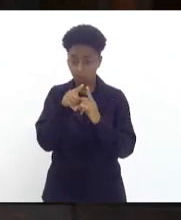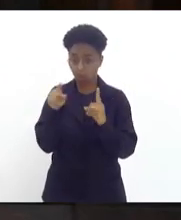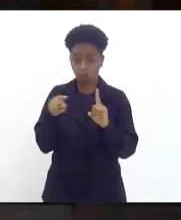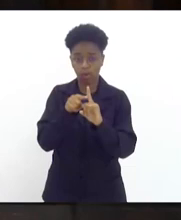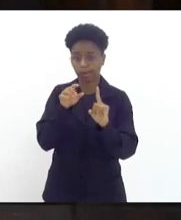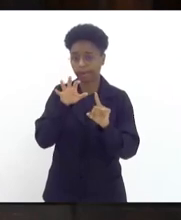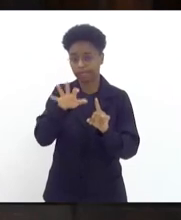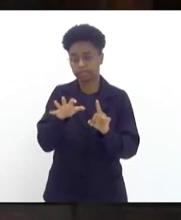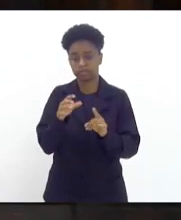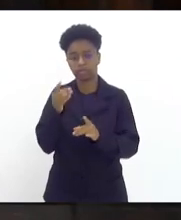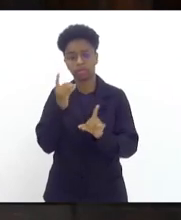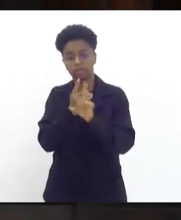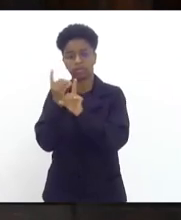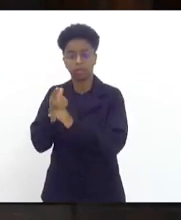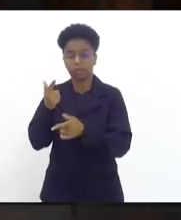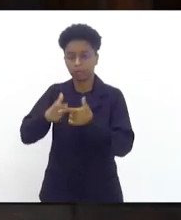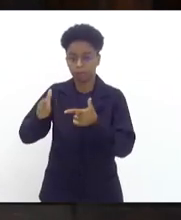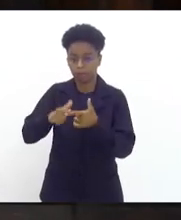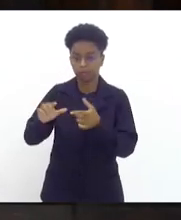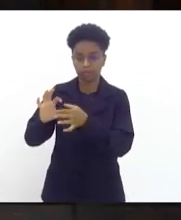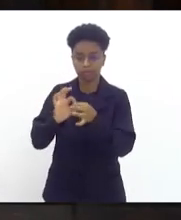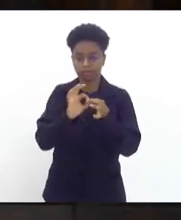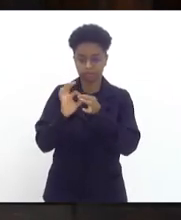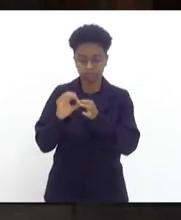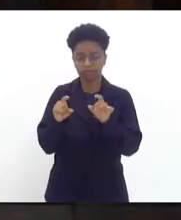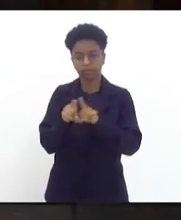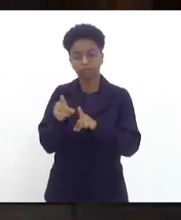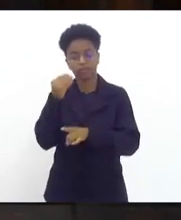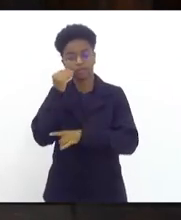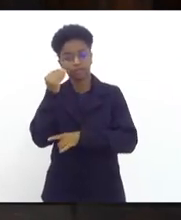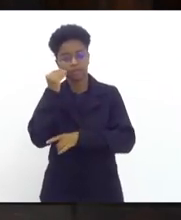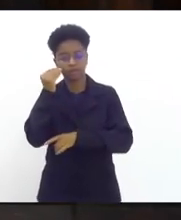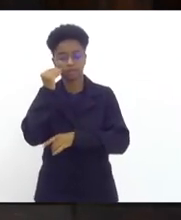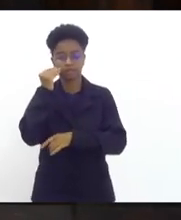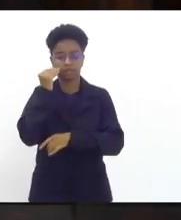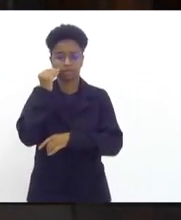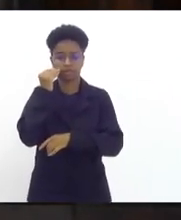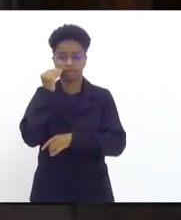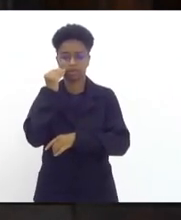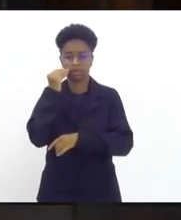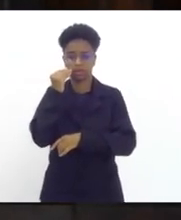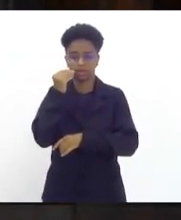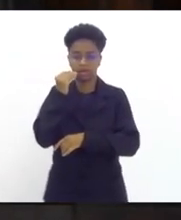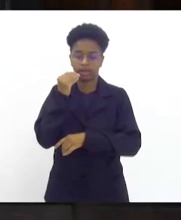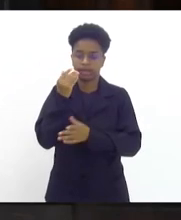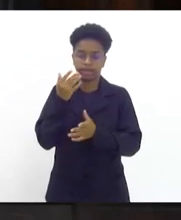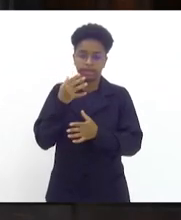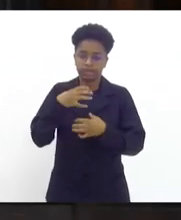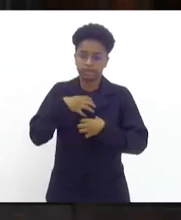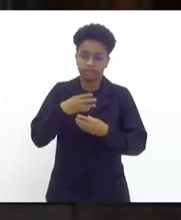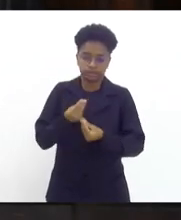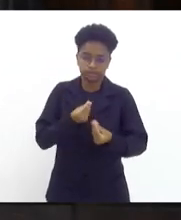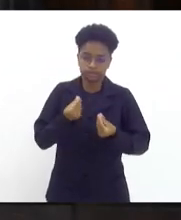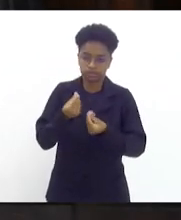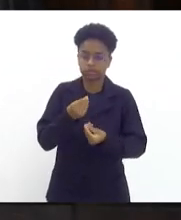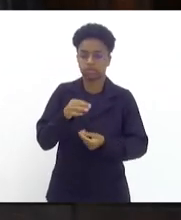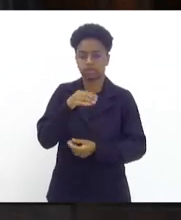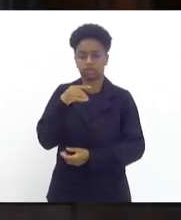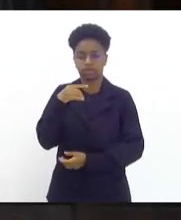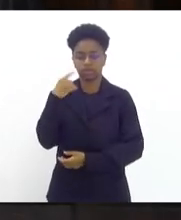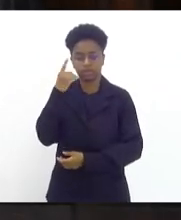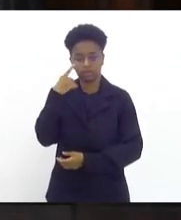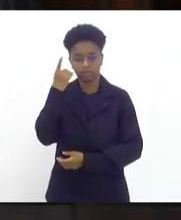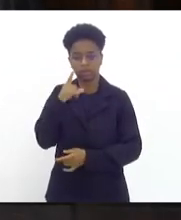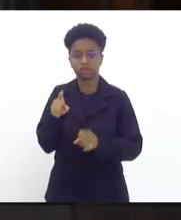tentar identificar os problemas unir as forças e buscar de alguma forma de mover sensibilizar os deputados federais e